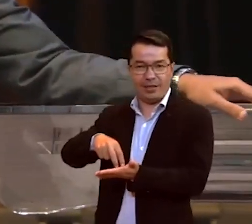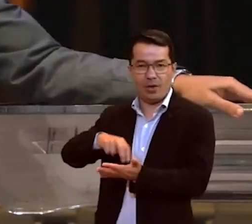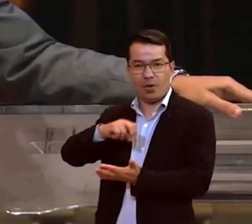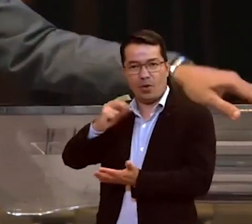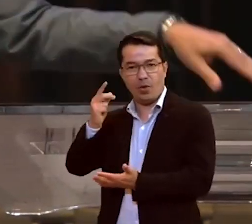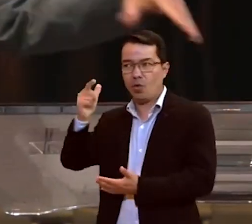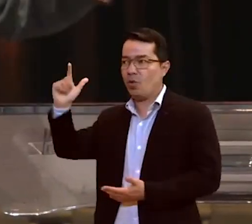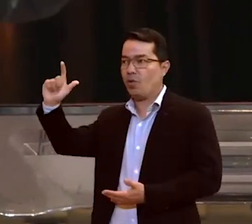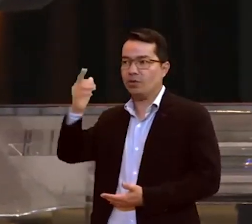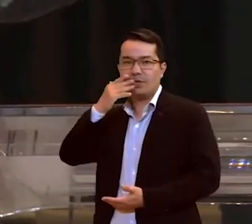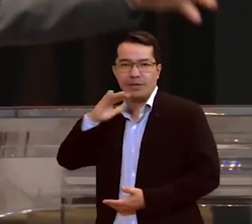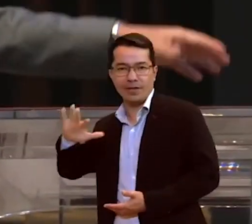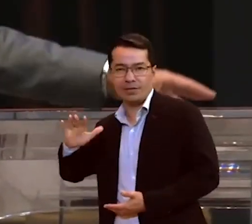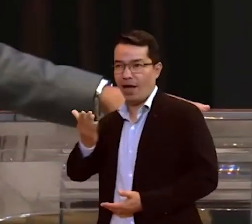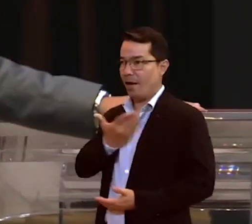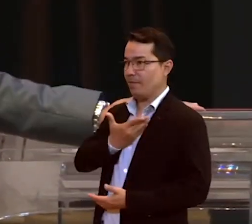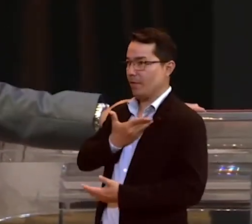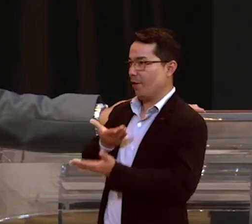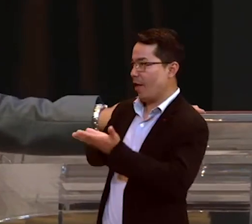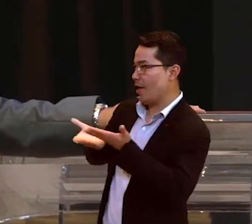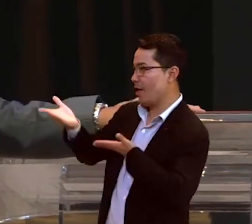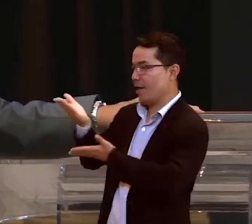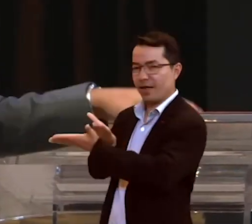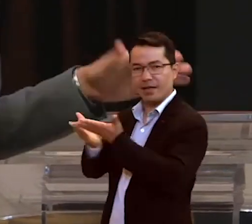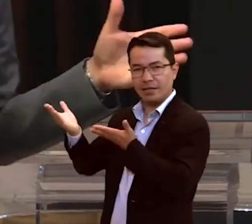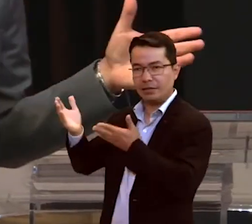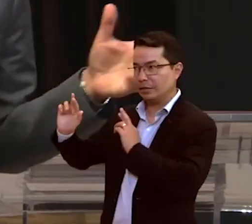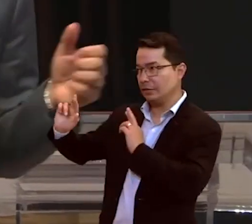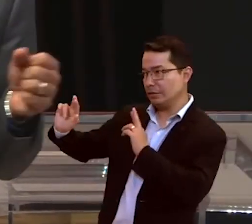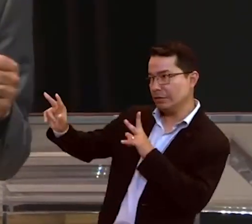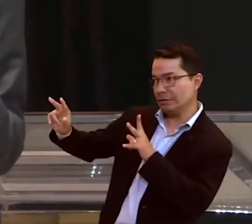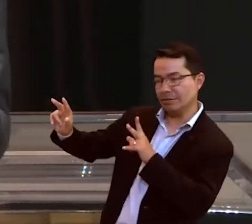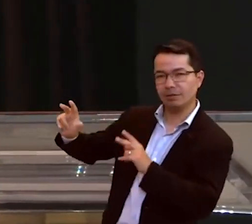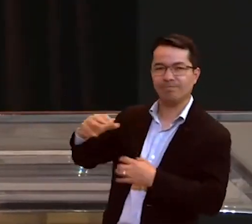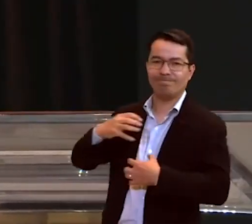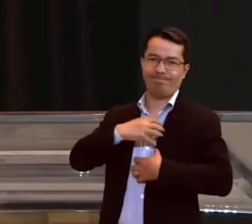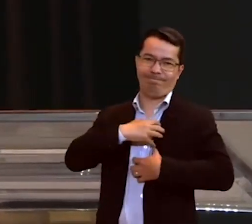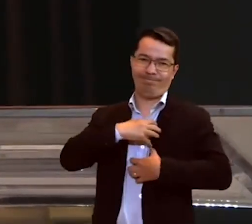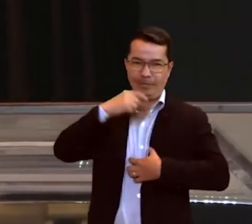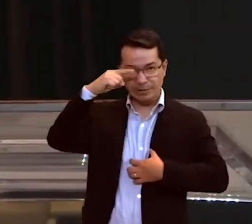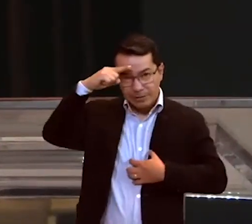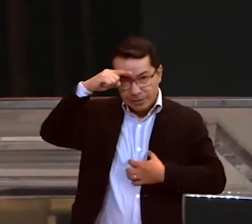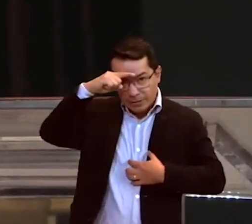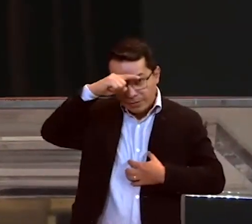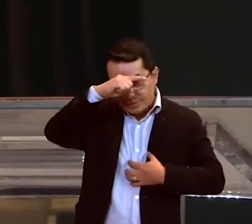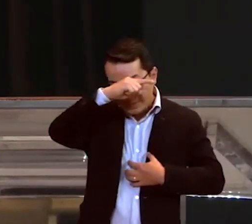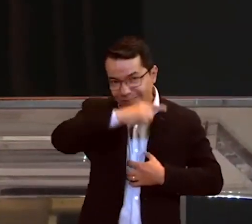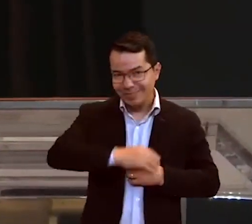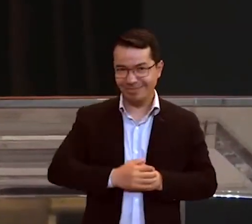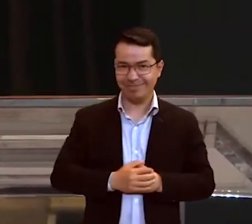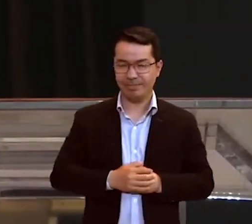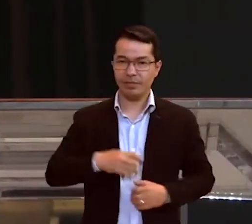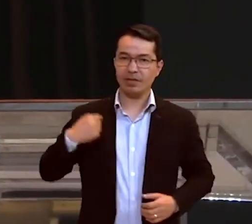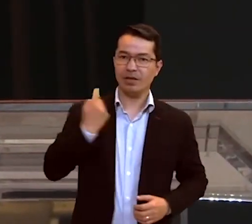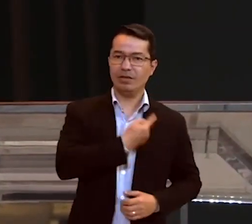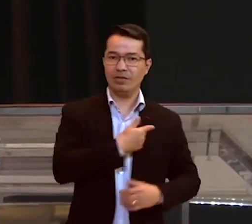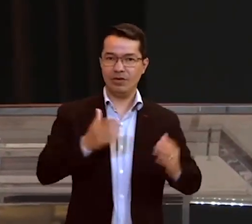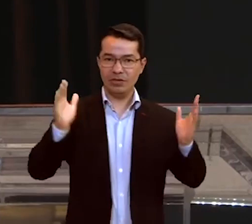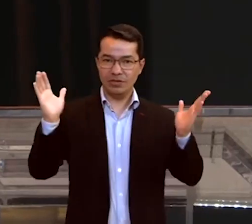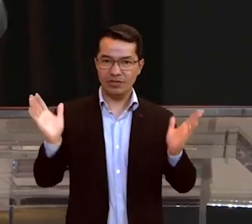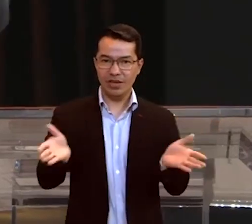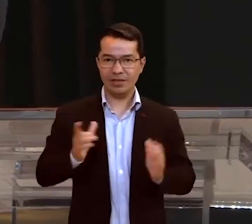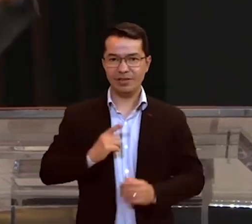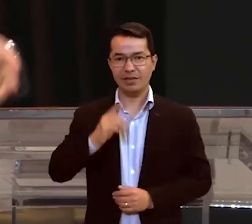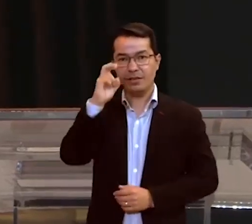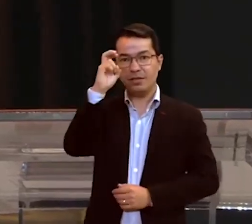escola, a lidar com as diferenças. São diferentes. A gente esteve aqui celebrando casamentos de